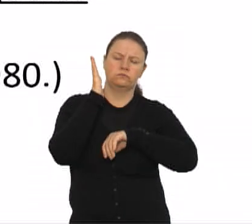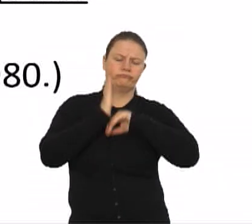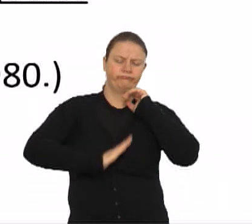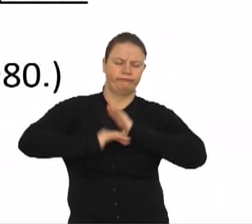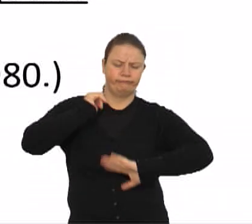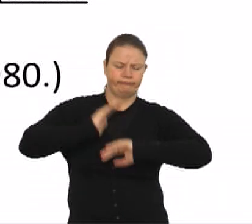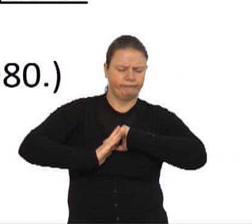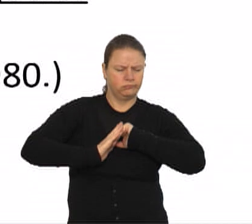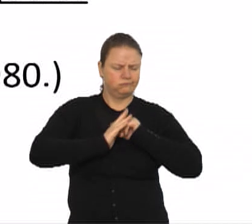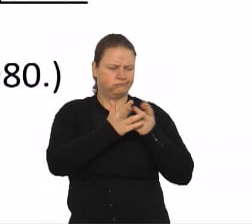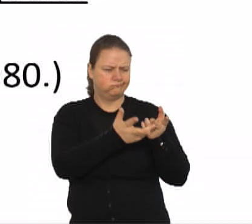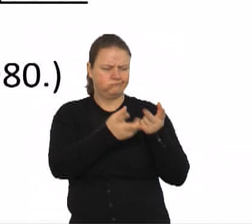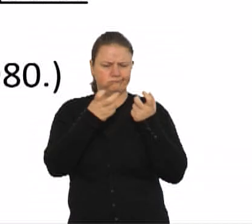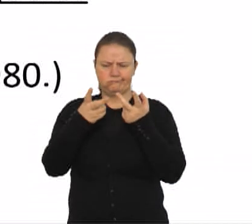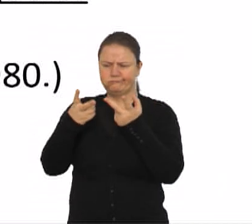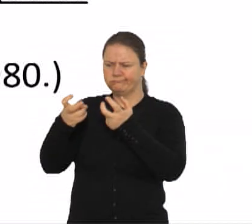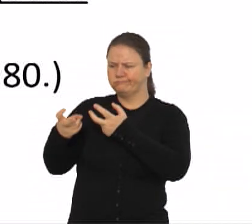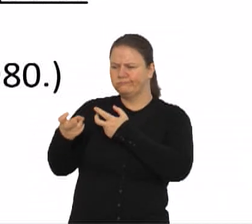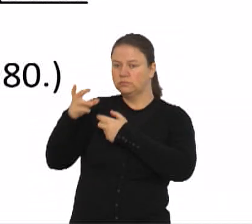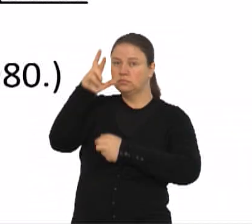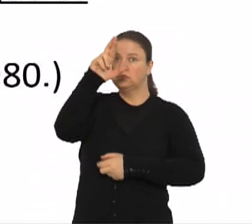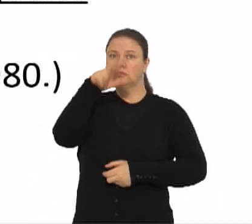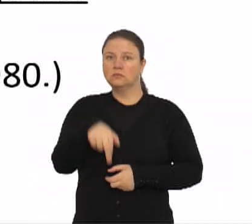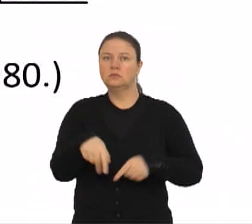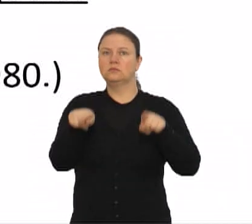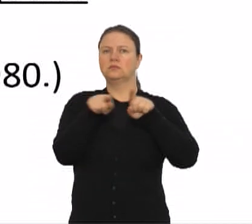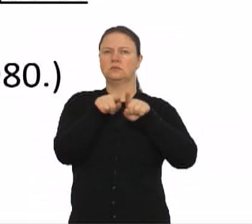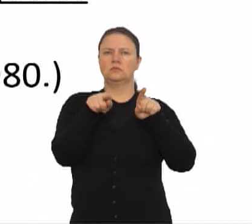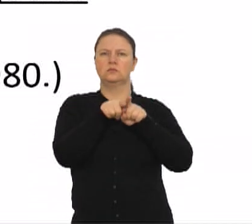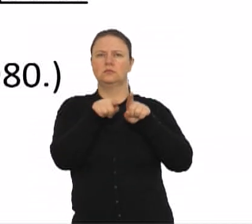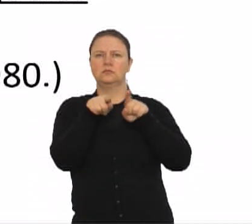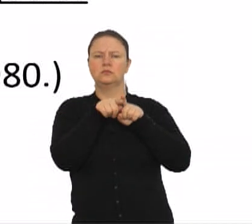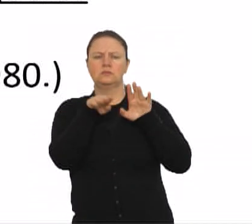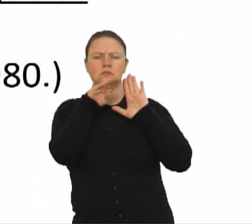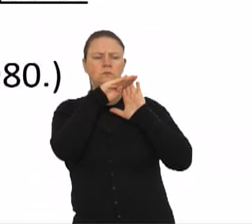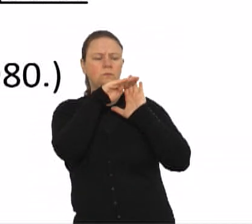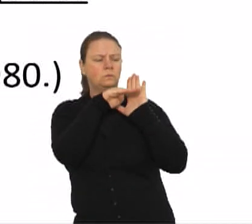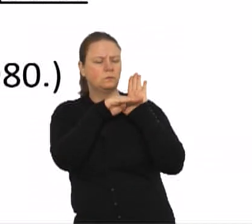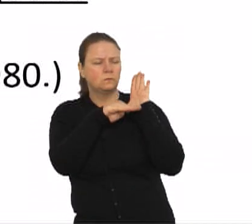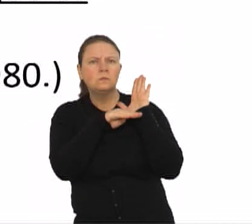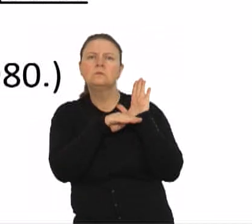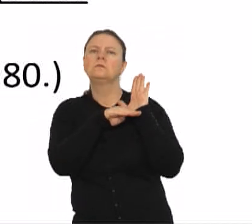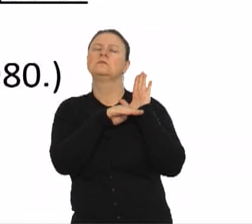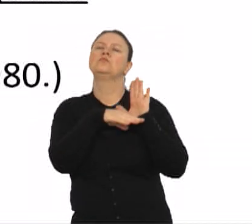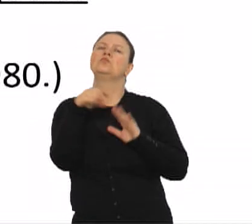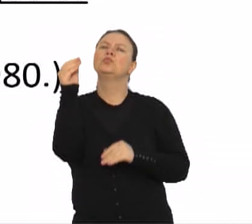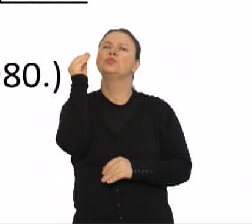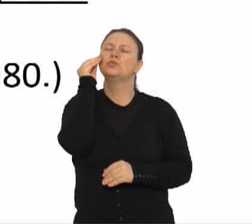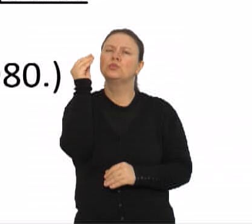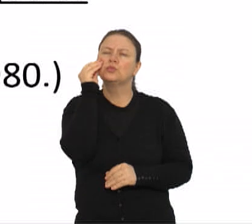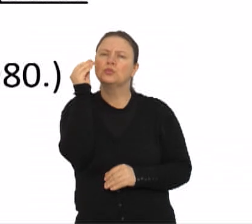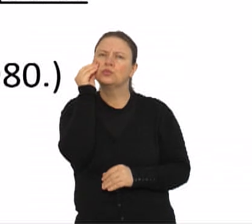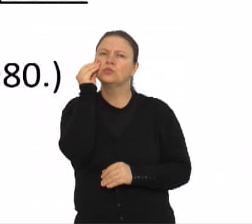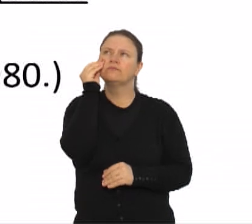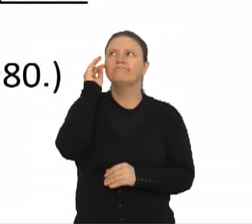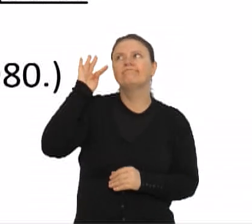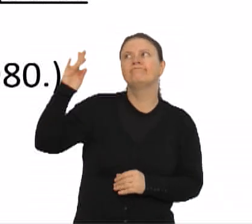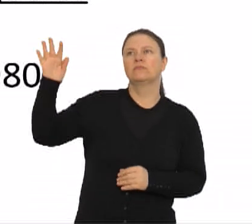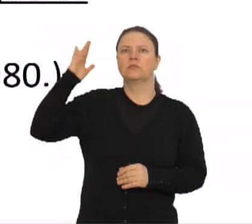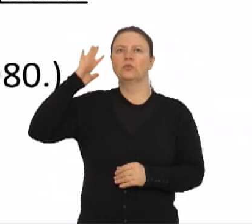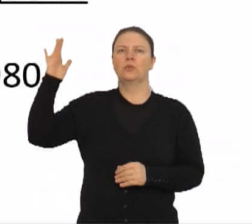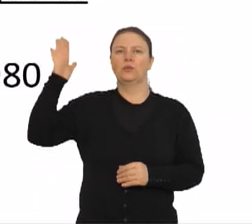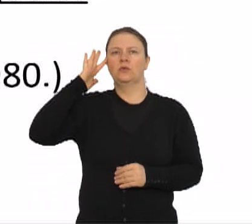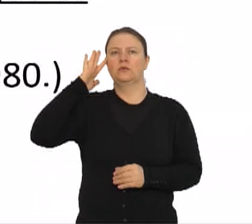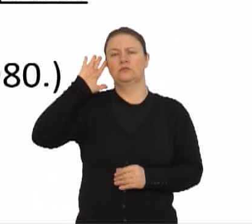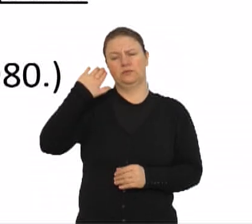da razão, fazendo-a seguir os princípios universais em certas tentativas filosóficas